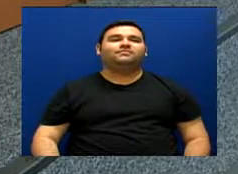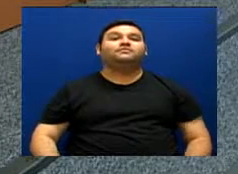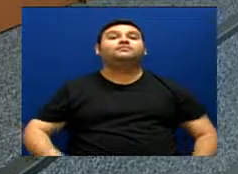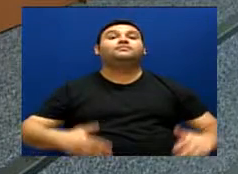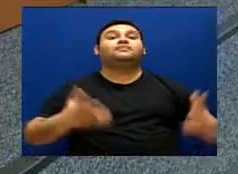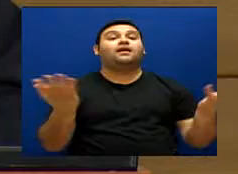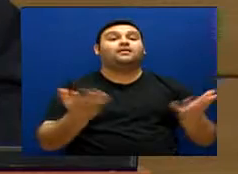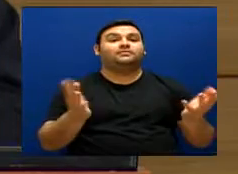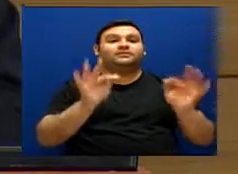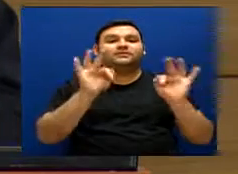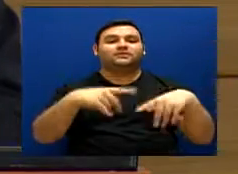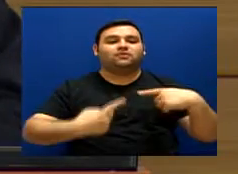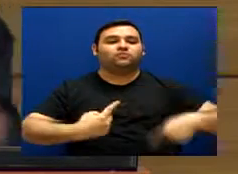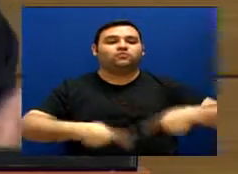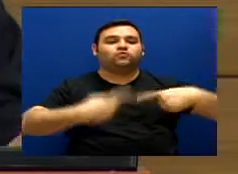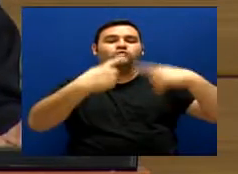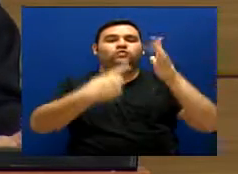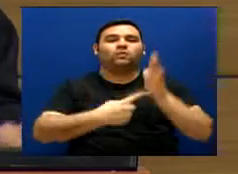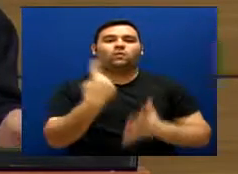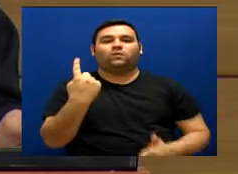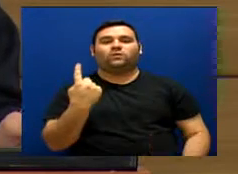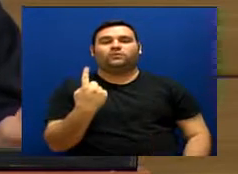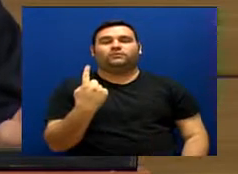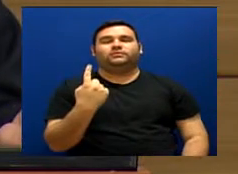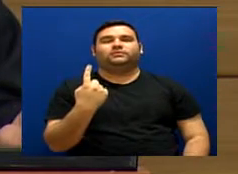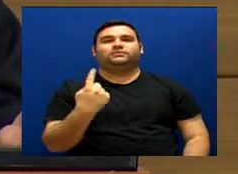Matéria de redação final, discussão única.